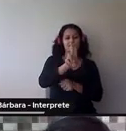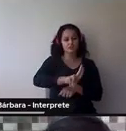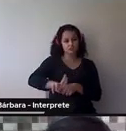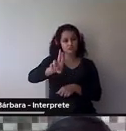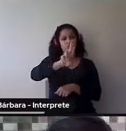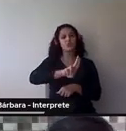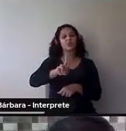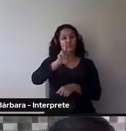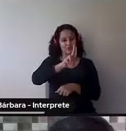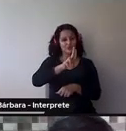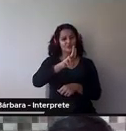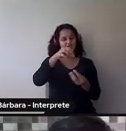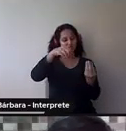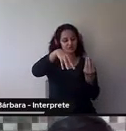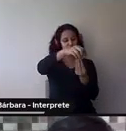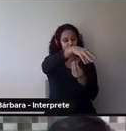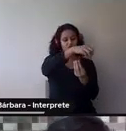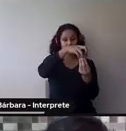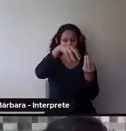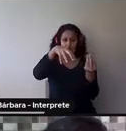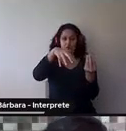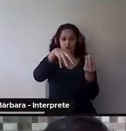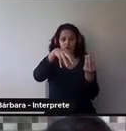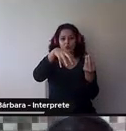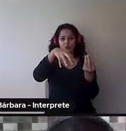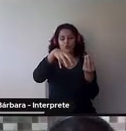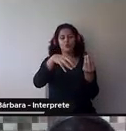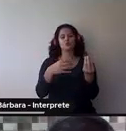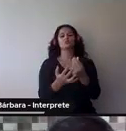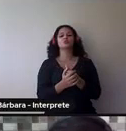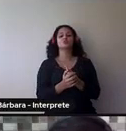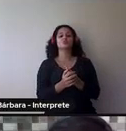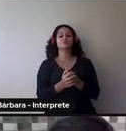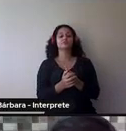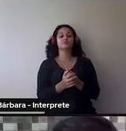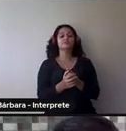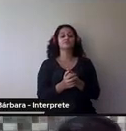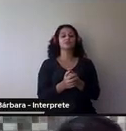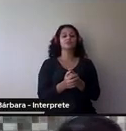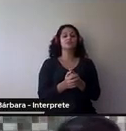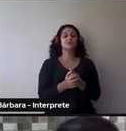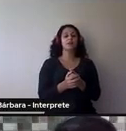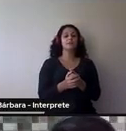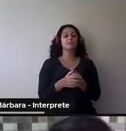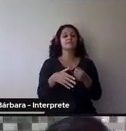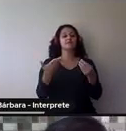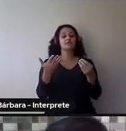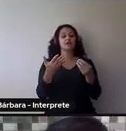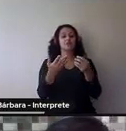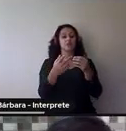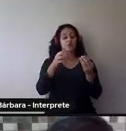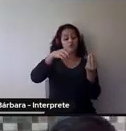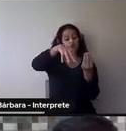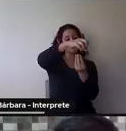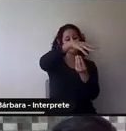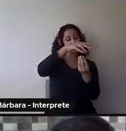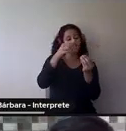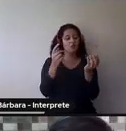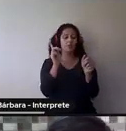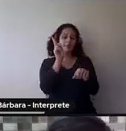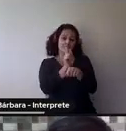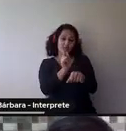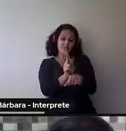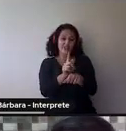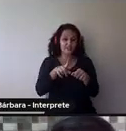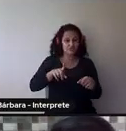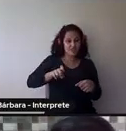é a parte inferior da superfície do basidioma, eles se abrigam nesses poros e,